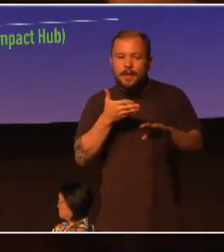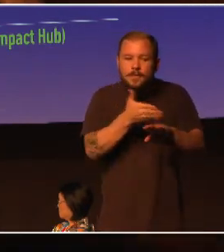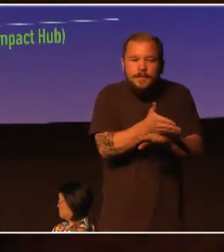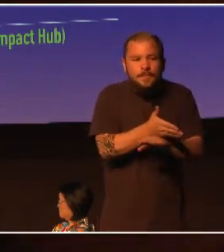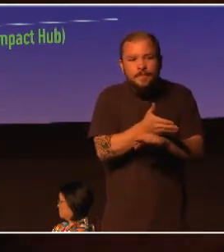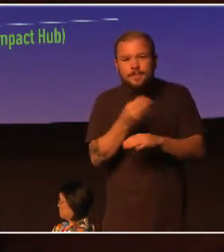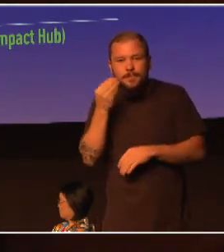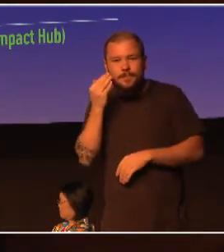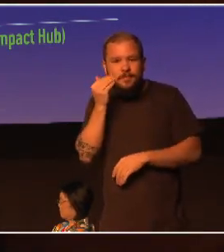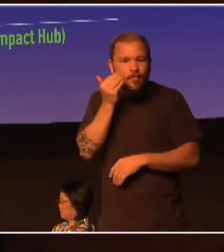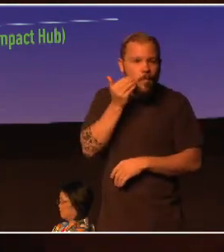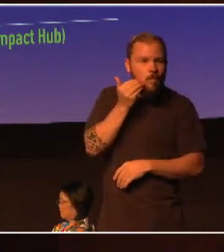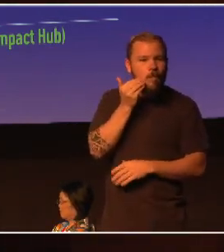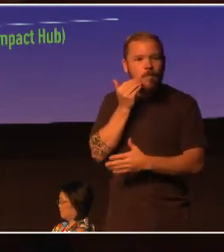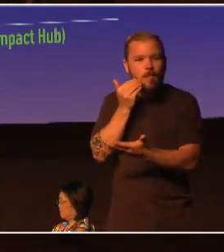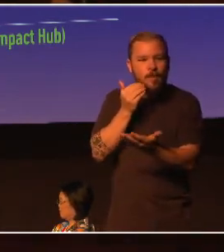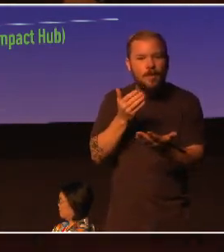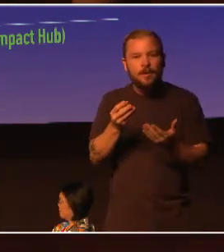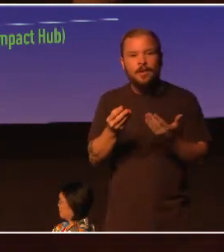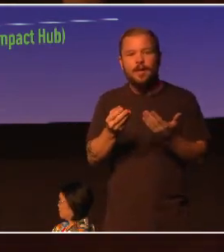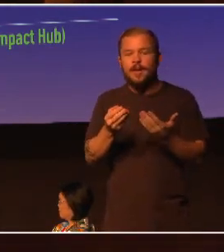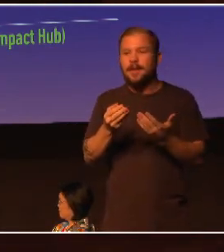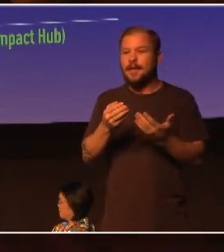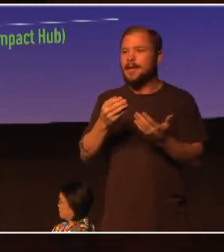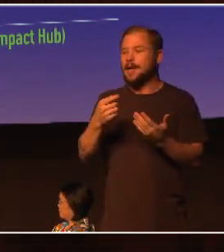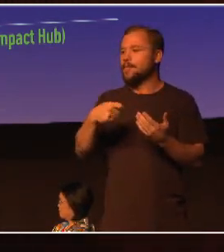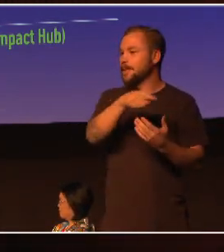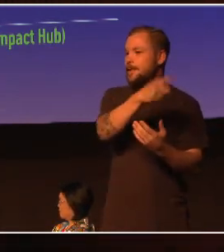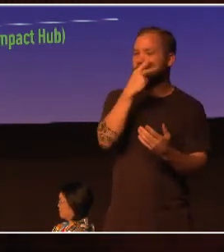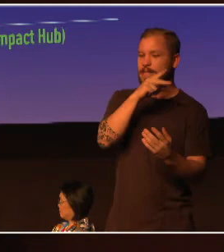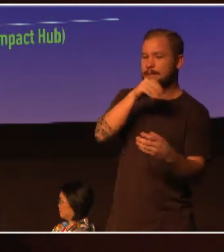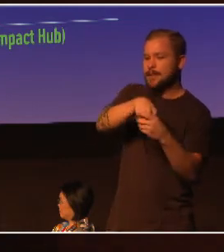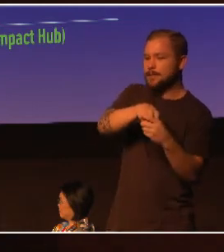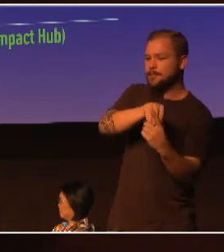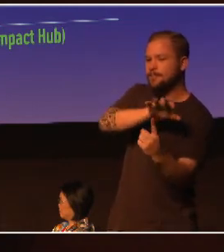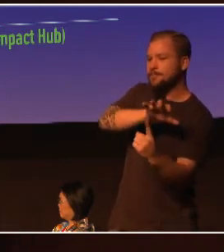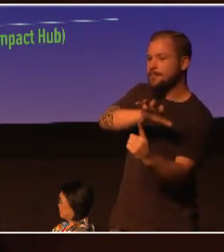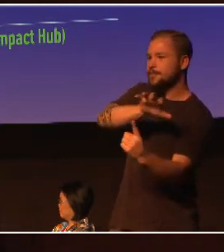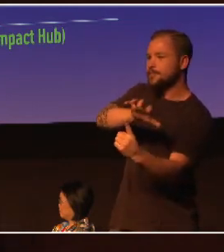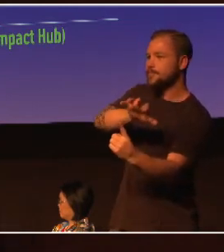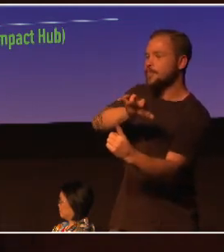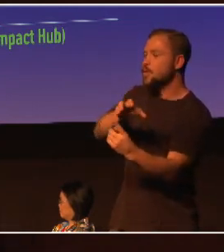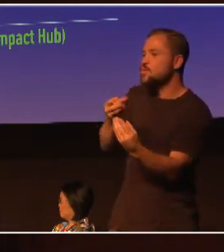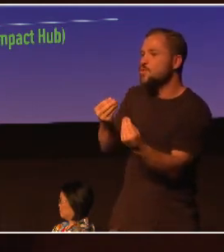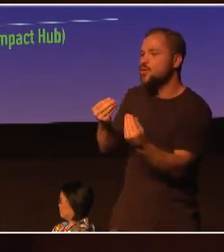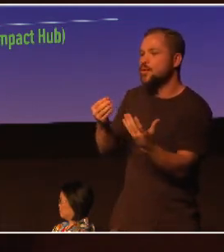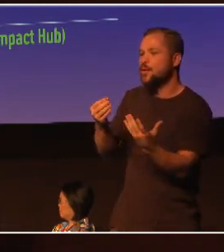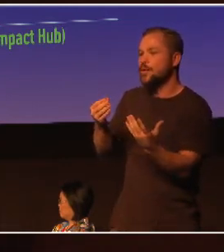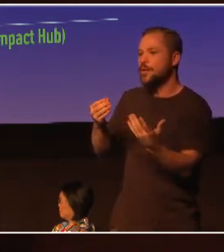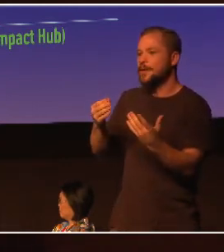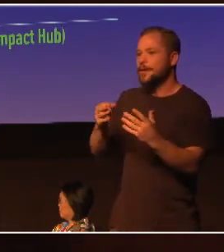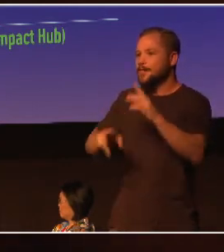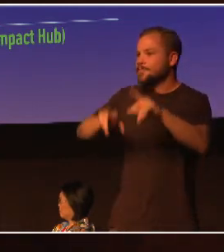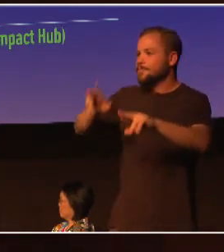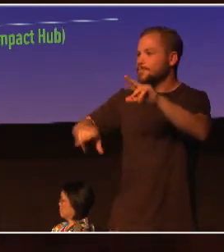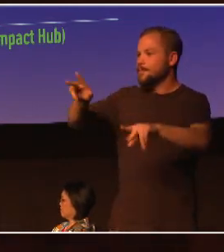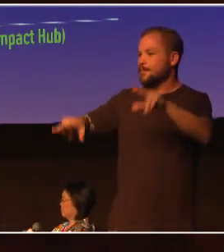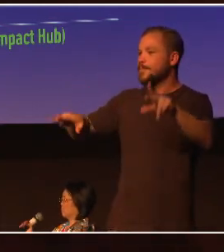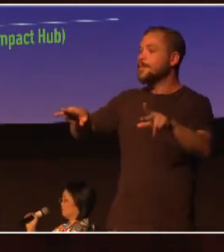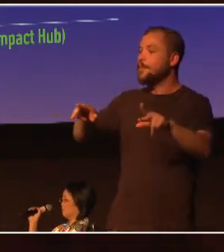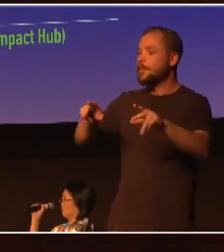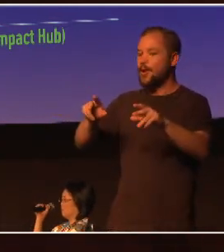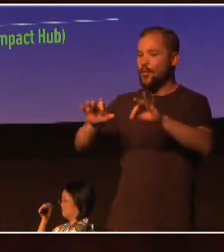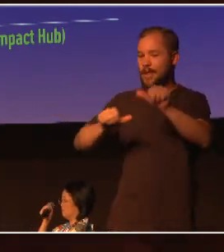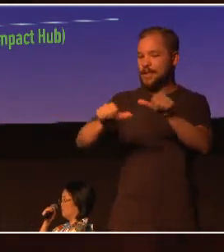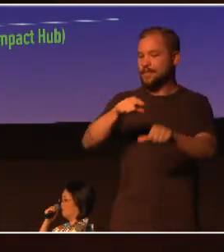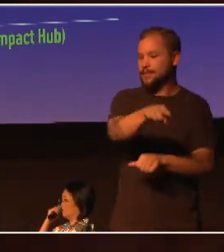muito sucesso, é efeito colateral. As comunidades colaterais. Se cada um de vocês sair daqui amanhã, chamar um